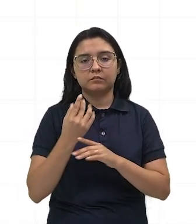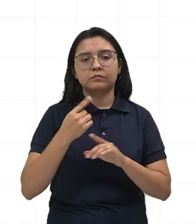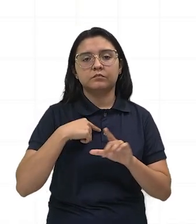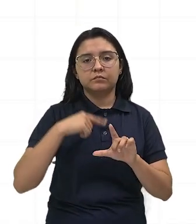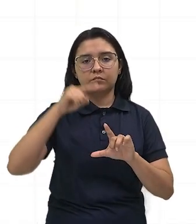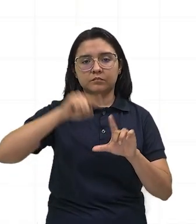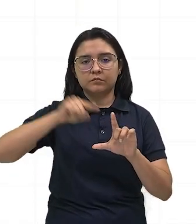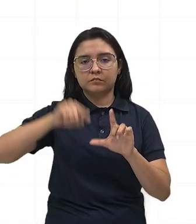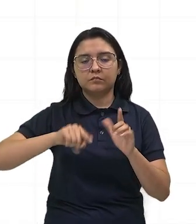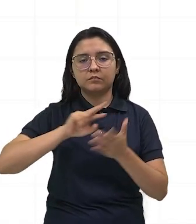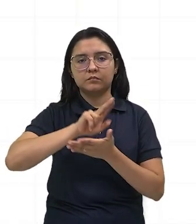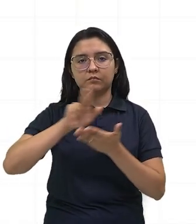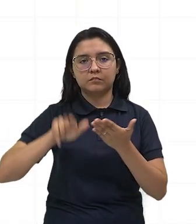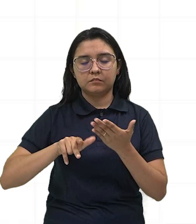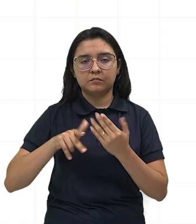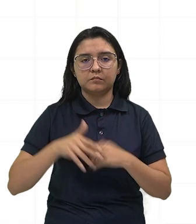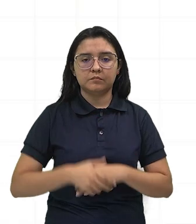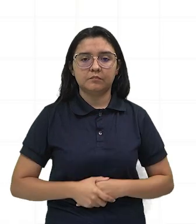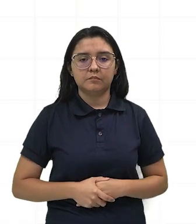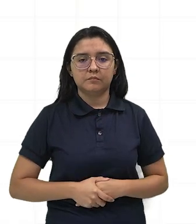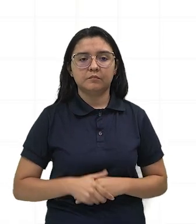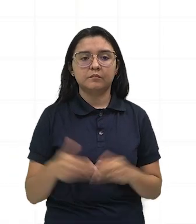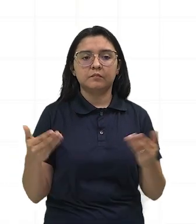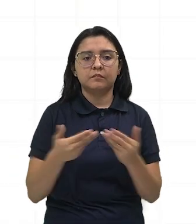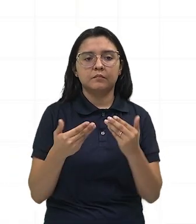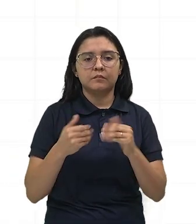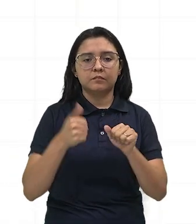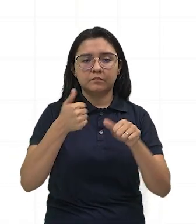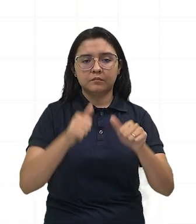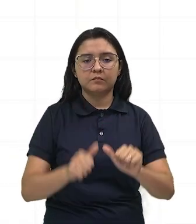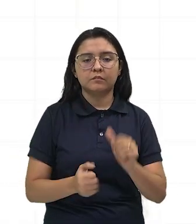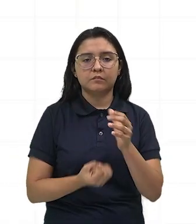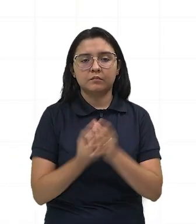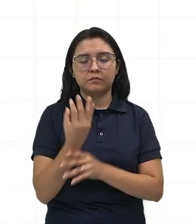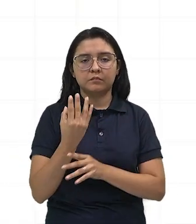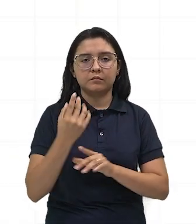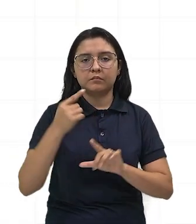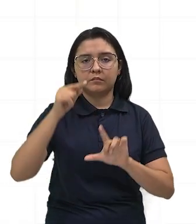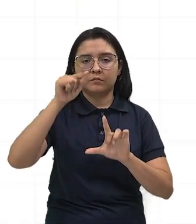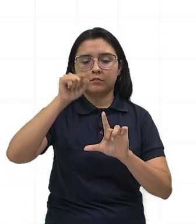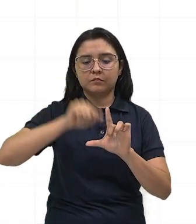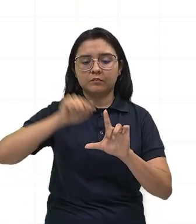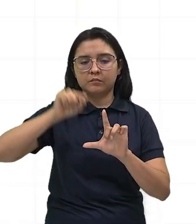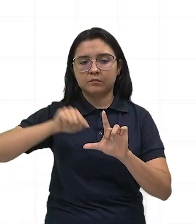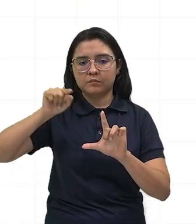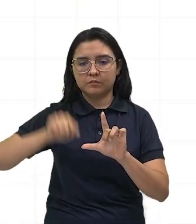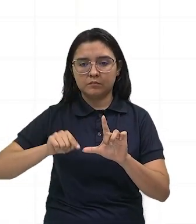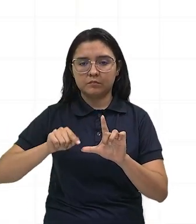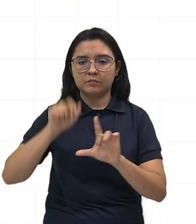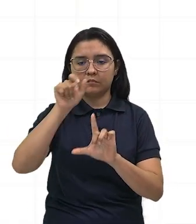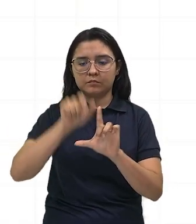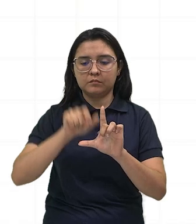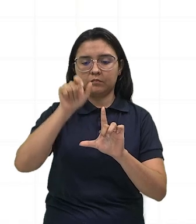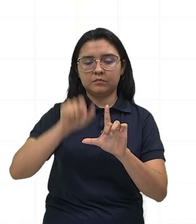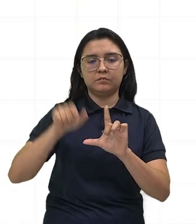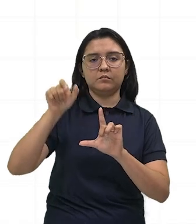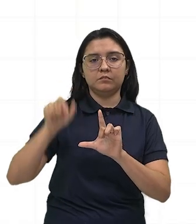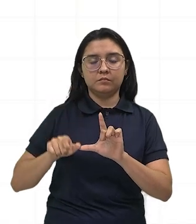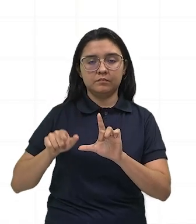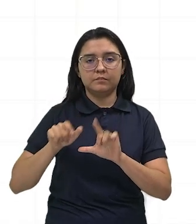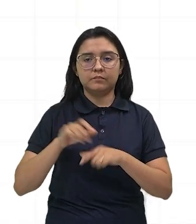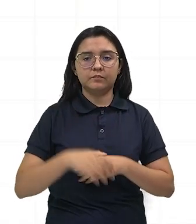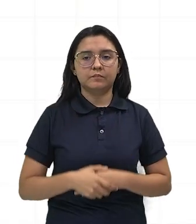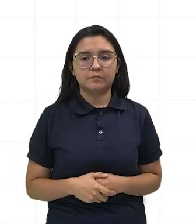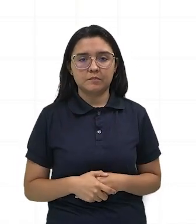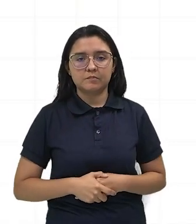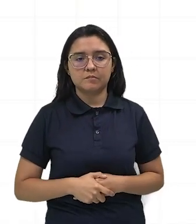Né? Nós vamos analisar aqui, então, a construção do gráfico de linhas e de colunas.